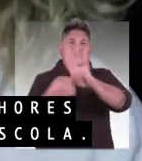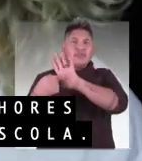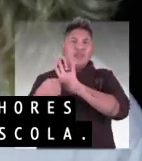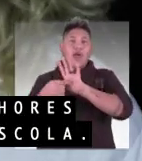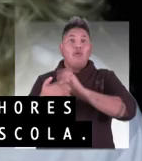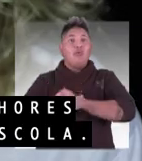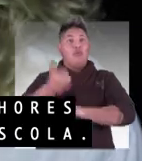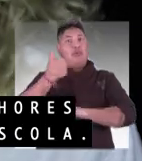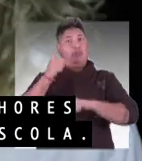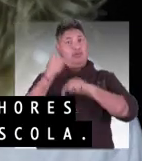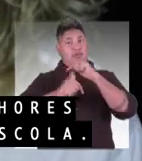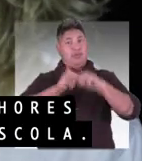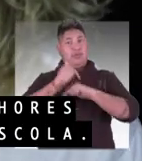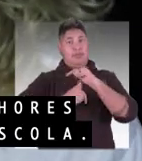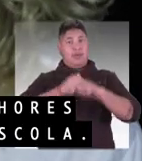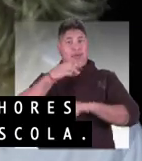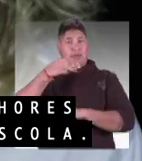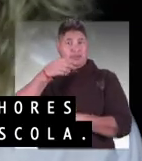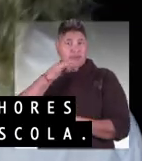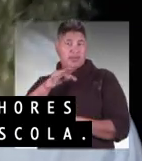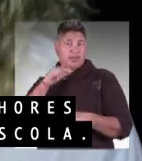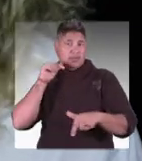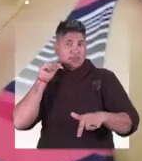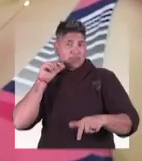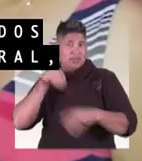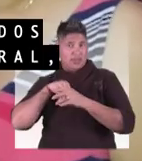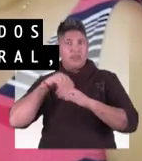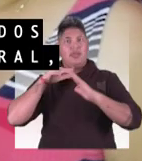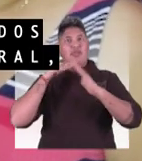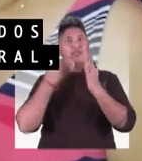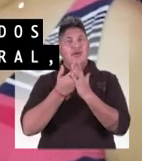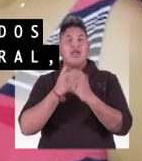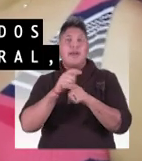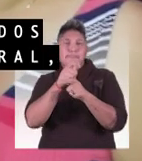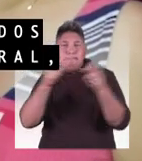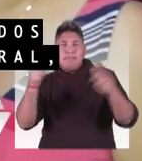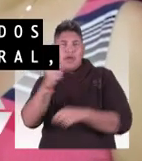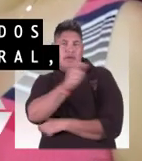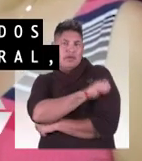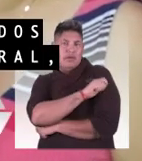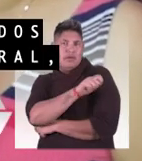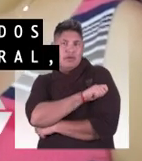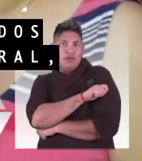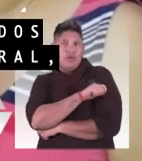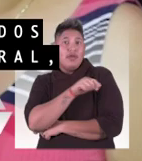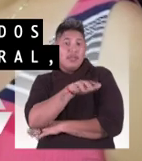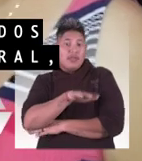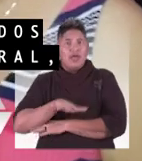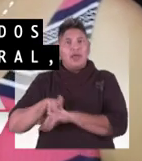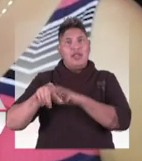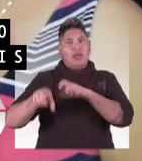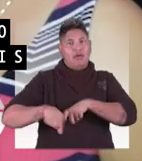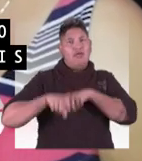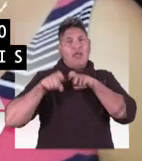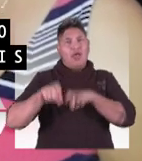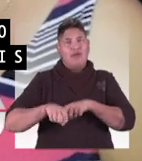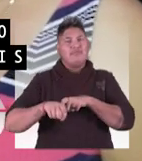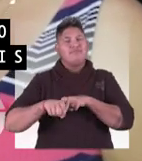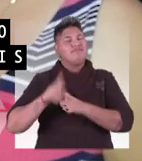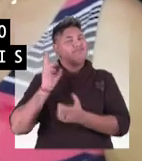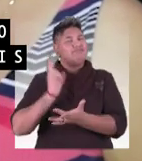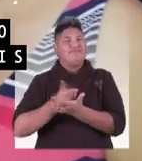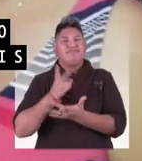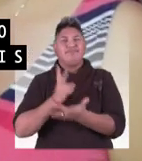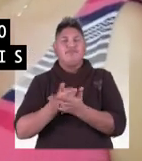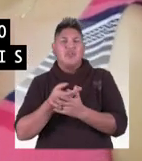dos melhores trabalhos do MPT na escola. Como lá a maioria dos alunos é de zona rural, sempre